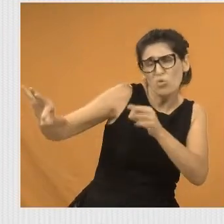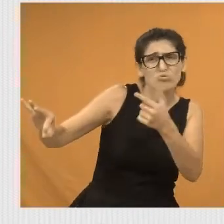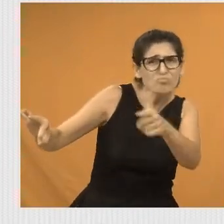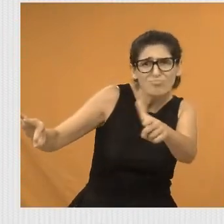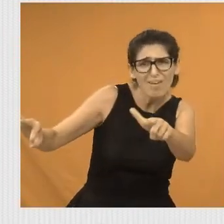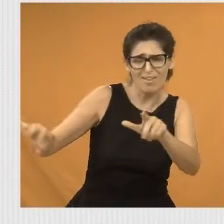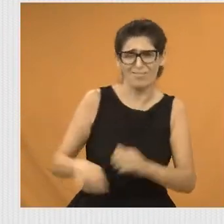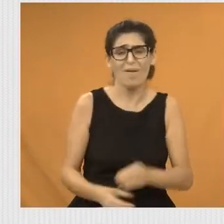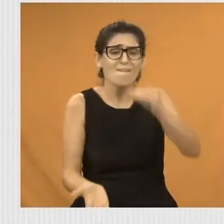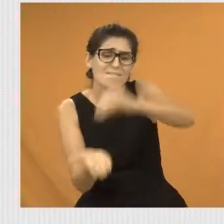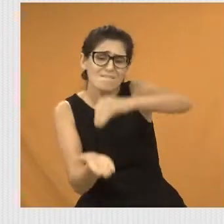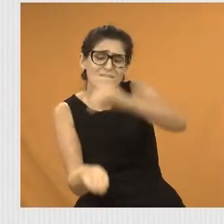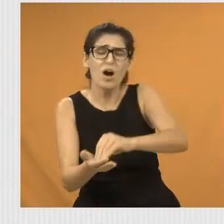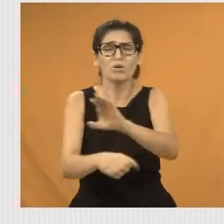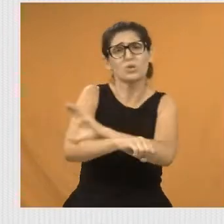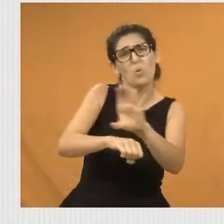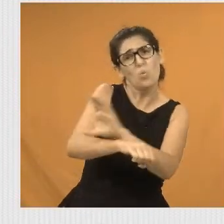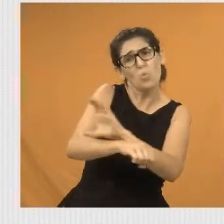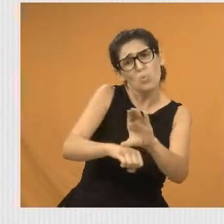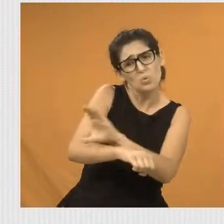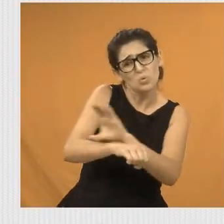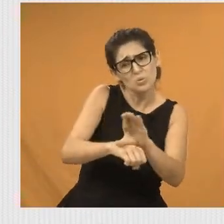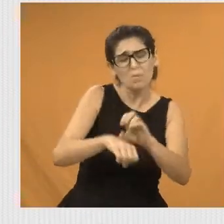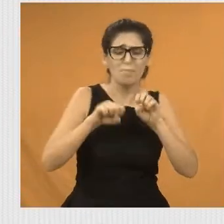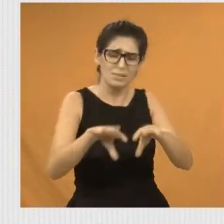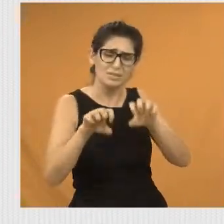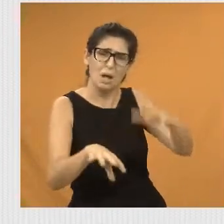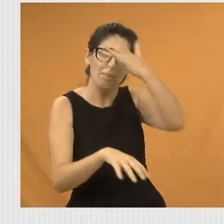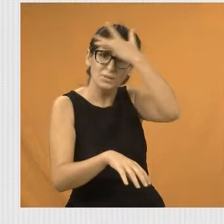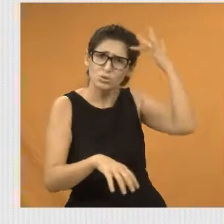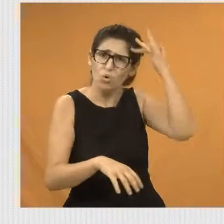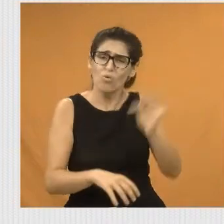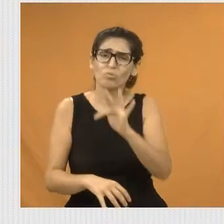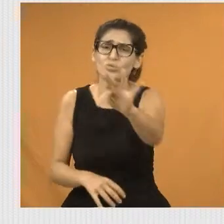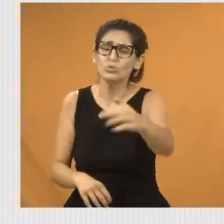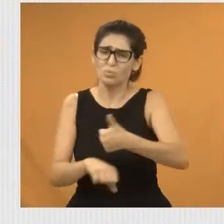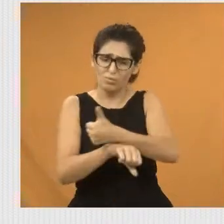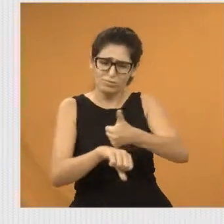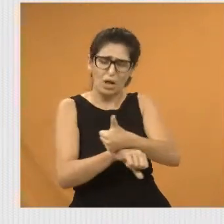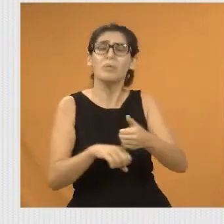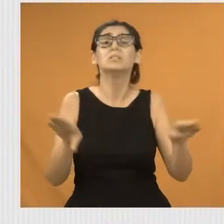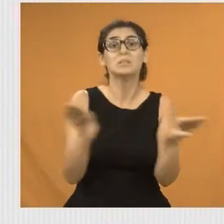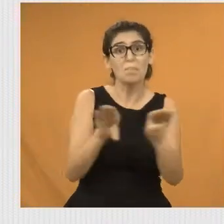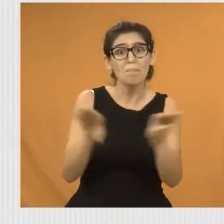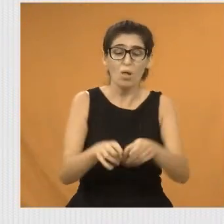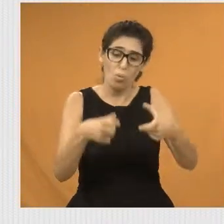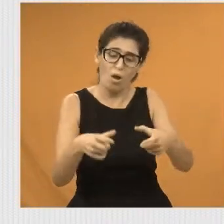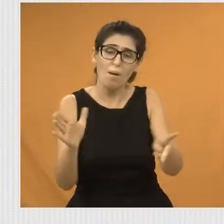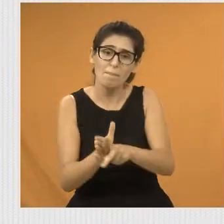cursos profissionalizantes, precisamos de ajuda para a gente ter área de lazer para os nossos jovens.